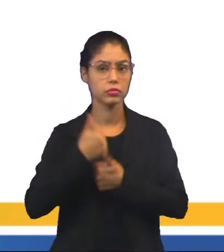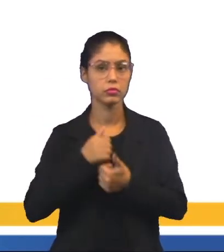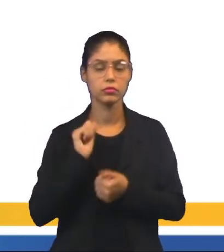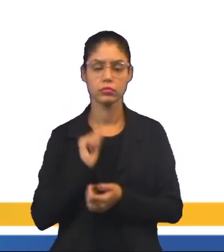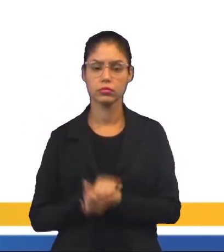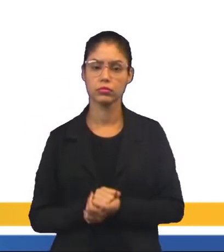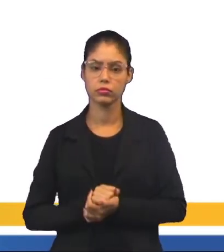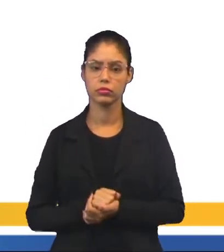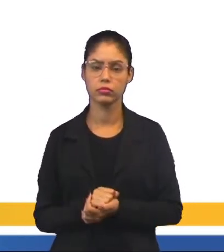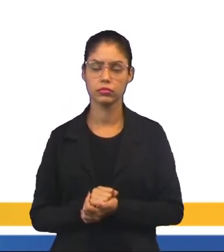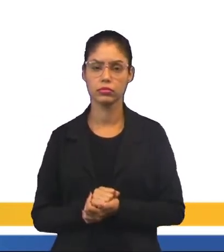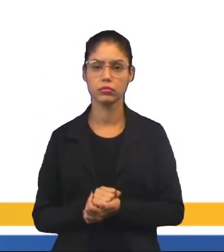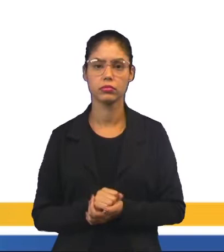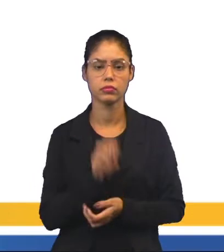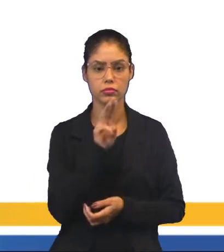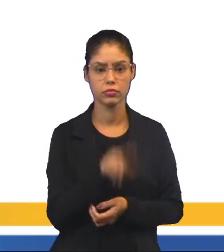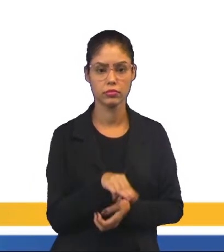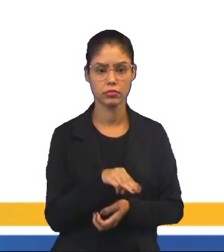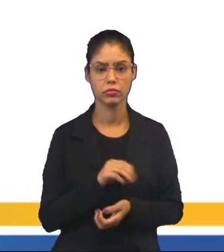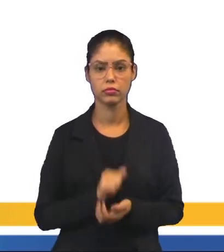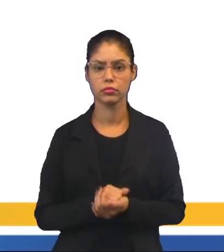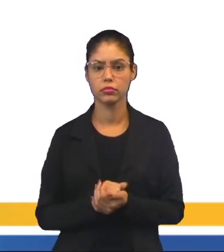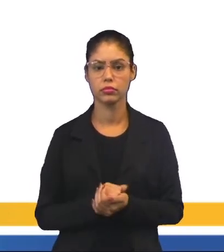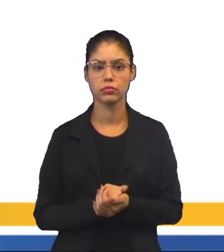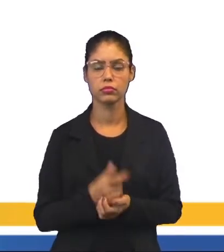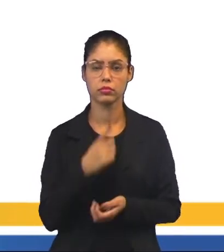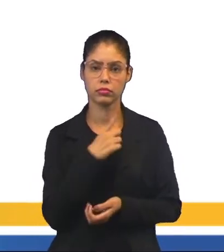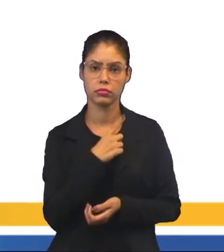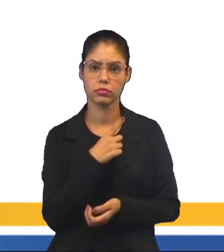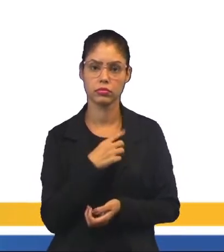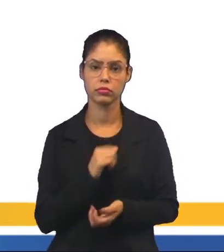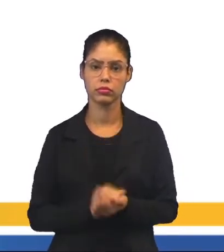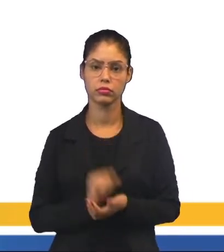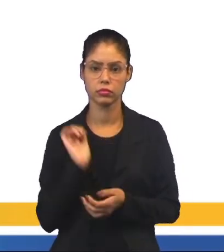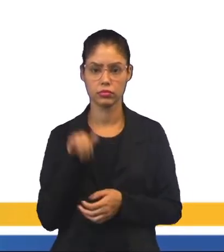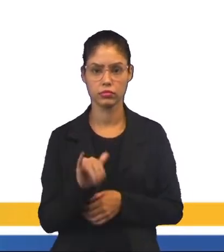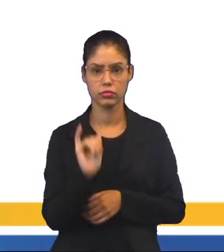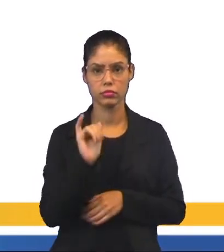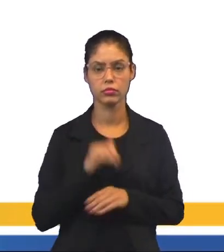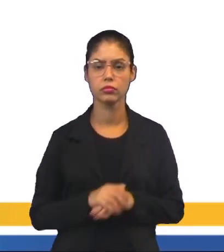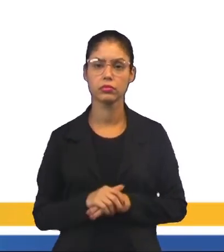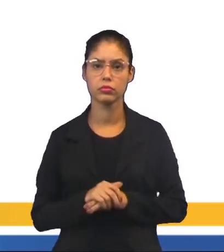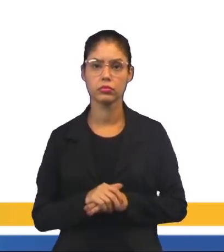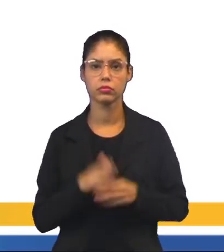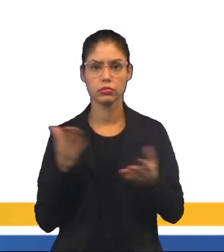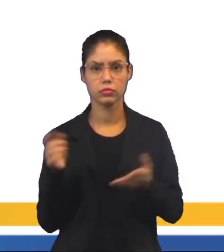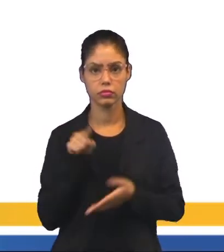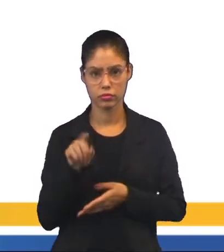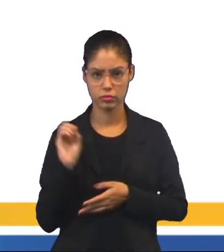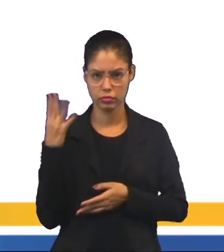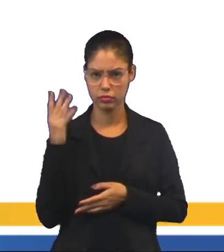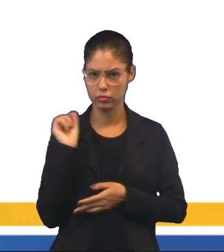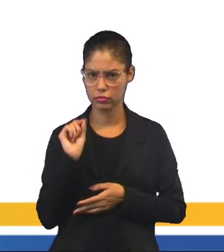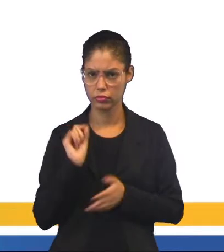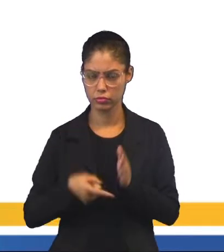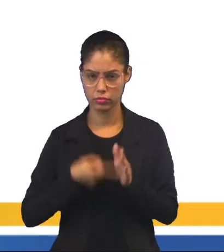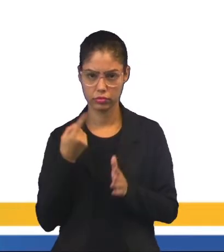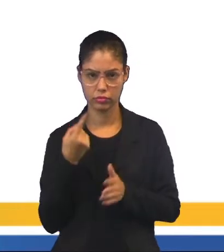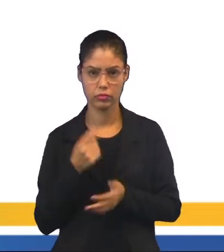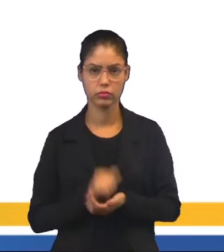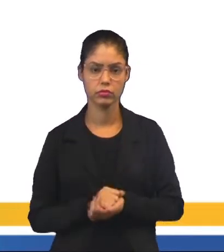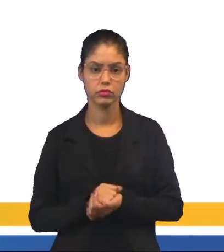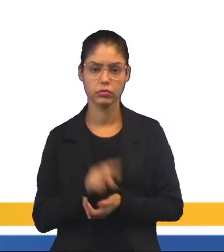substituir, tá? O m vai passar a valer o y, tá? Então, nesse caso aqui, no primeiro